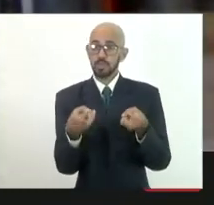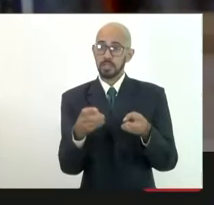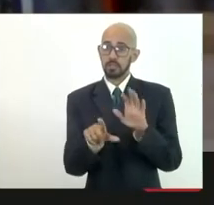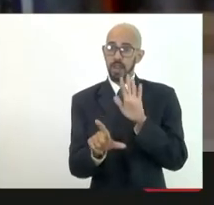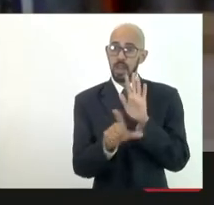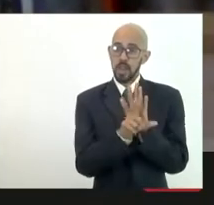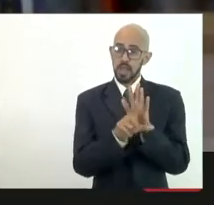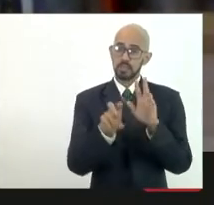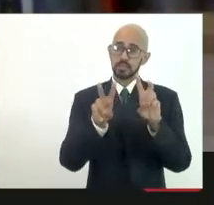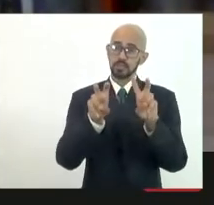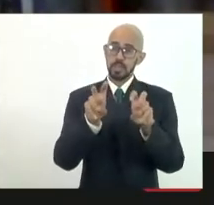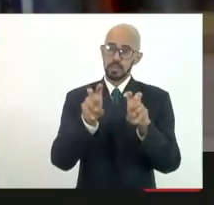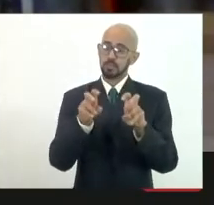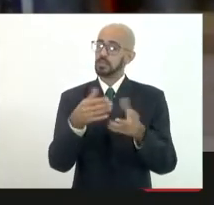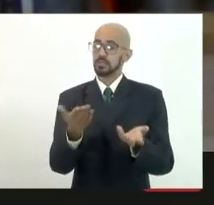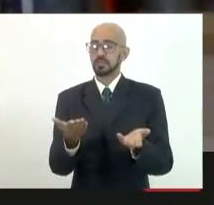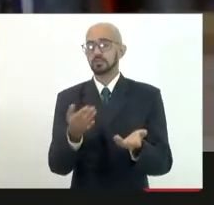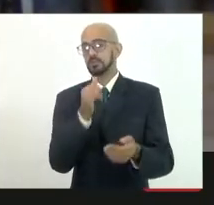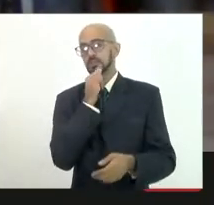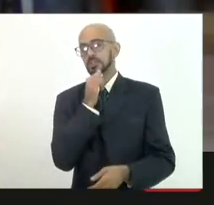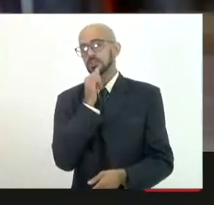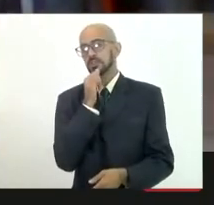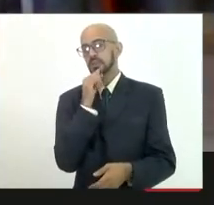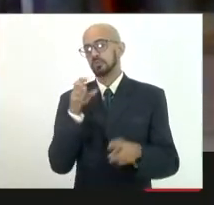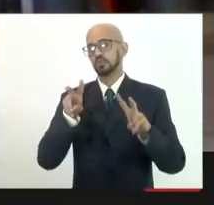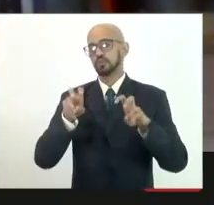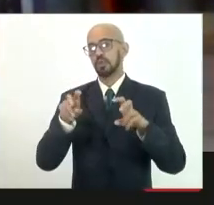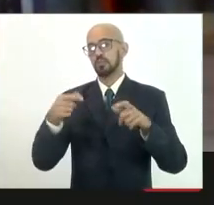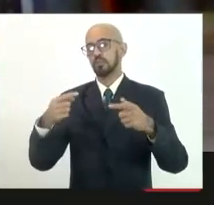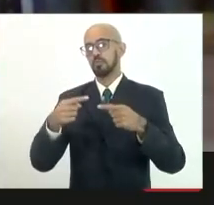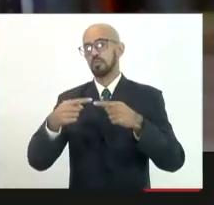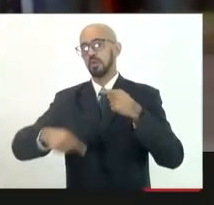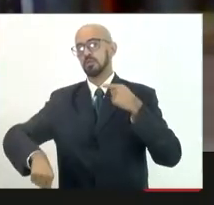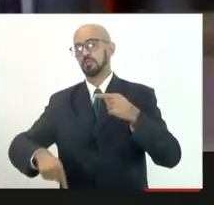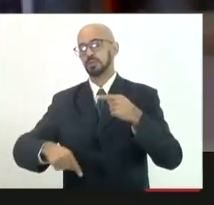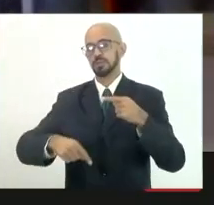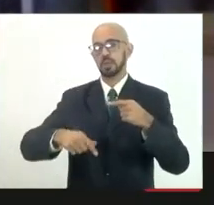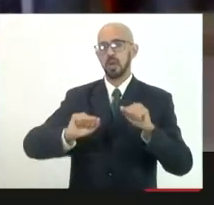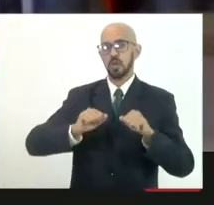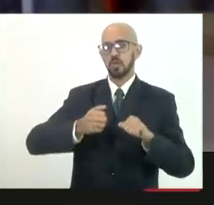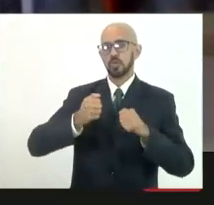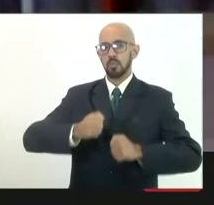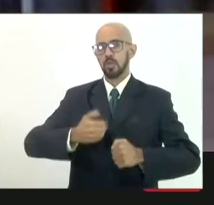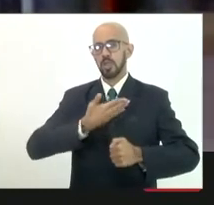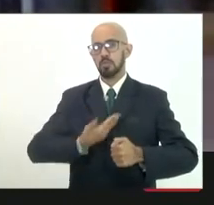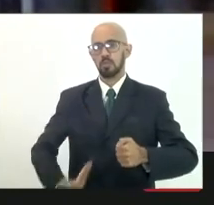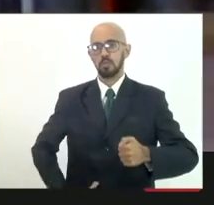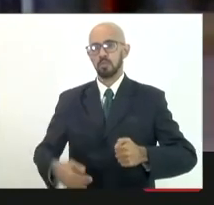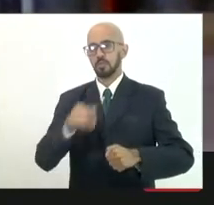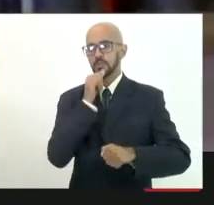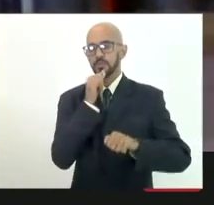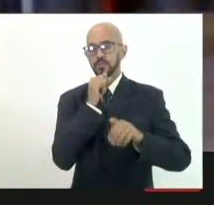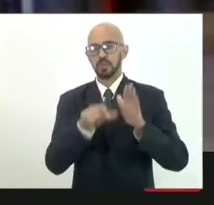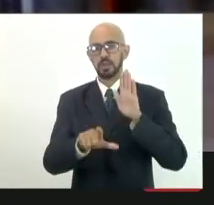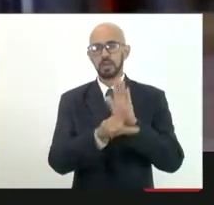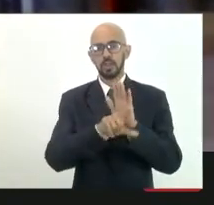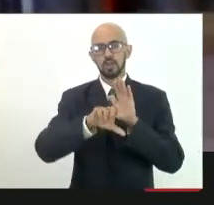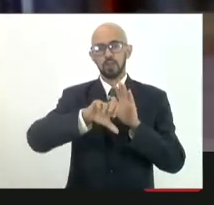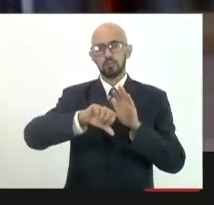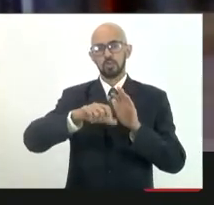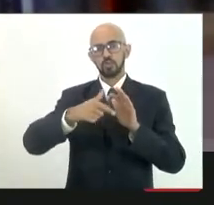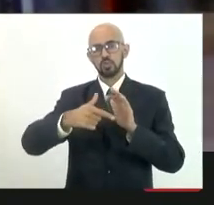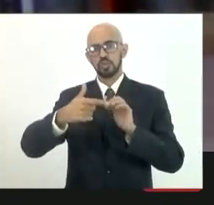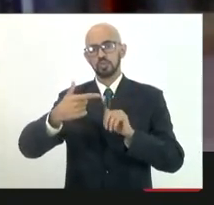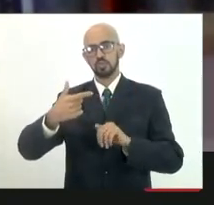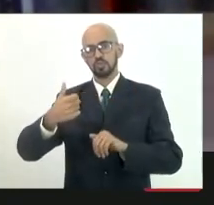temas muito interessantes sobre proibições em relação ao poder público. Estava vendo a lei 9.212, o